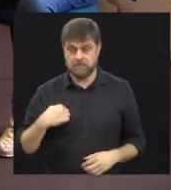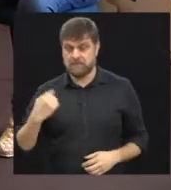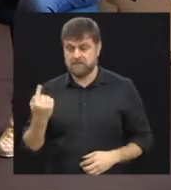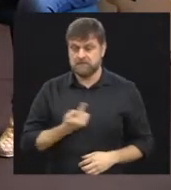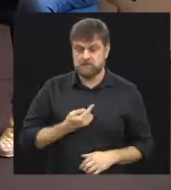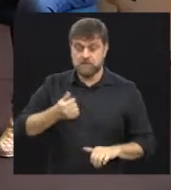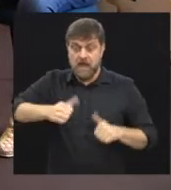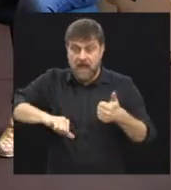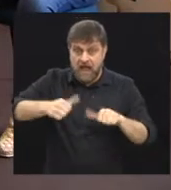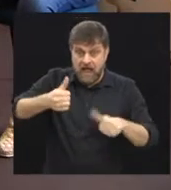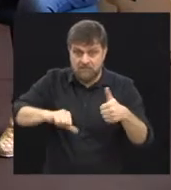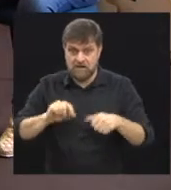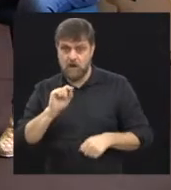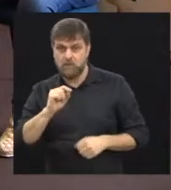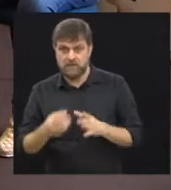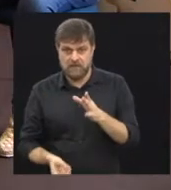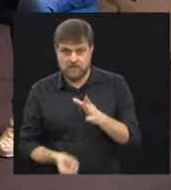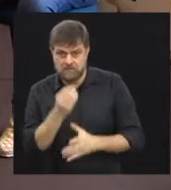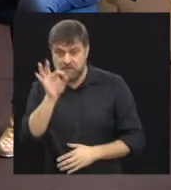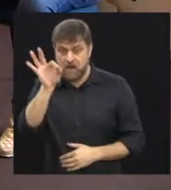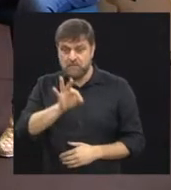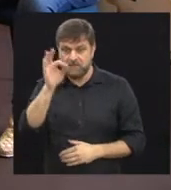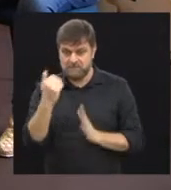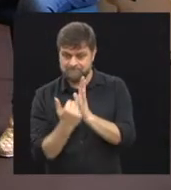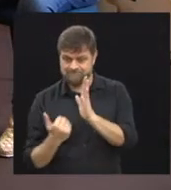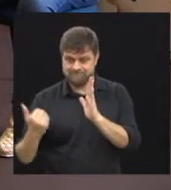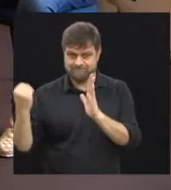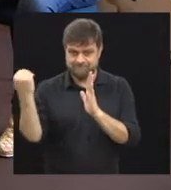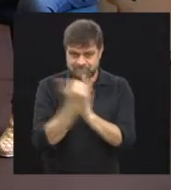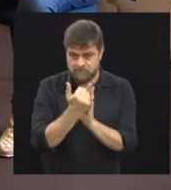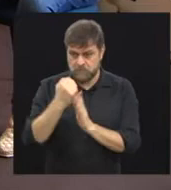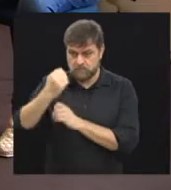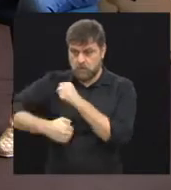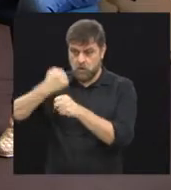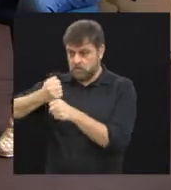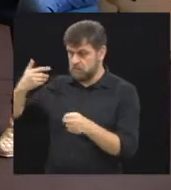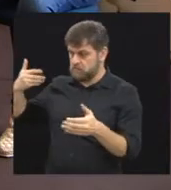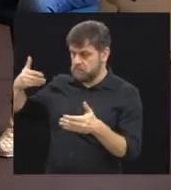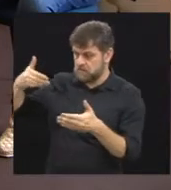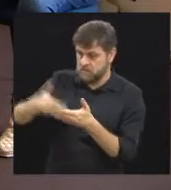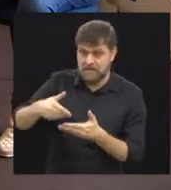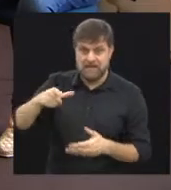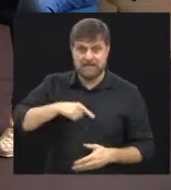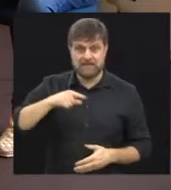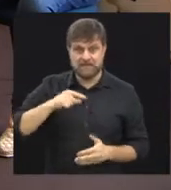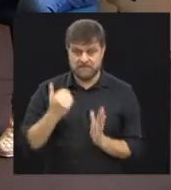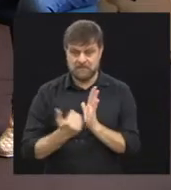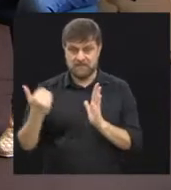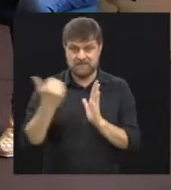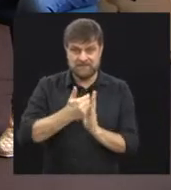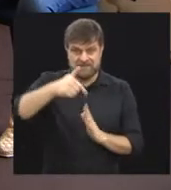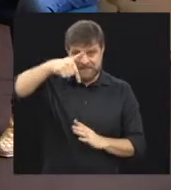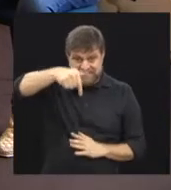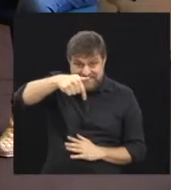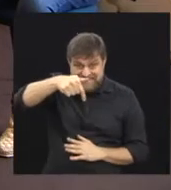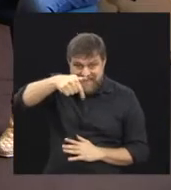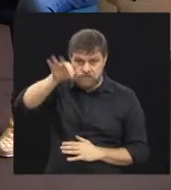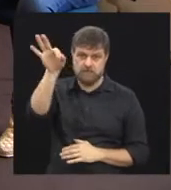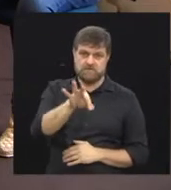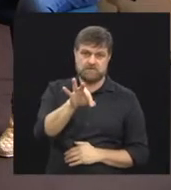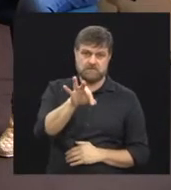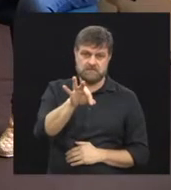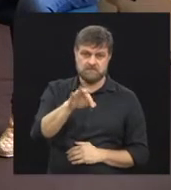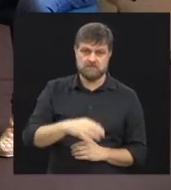Então, se nós analisarmos o crescimento de crianças atendidas ao longo do ano passado, nós tivemos um crescimento de